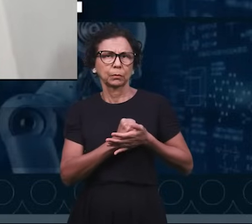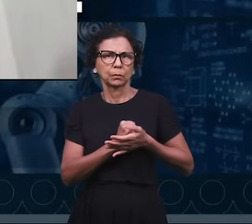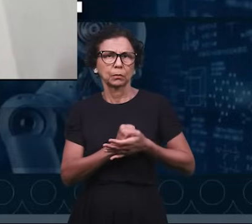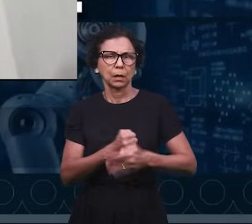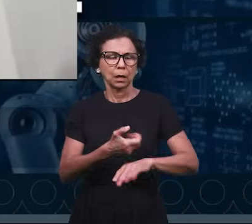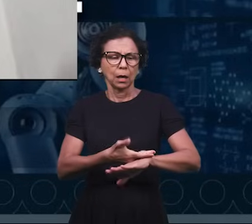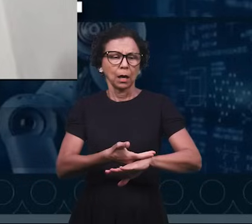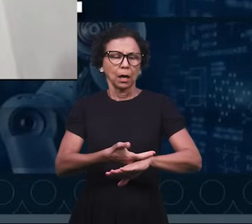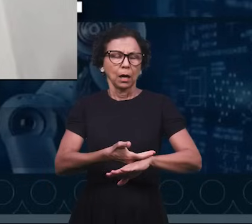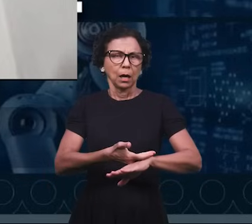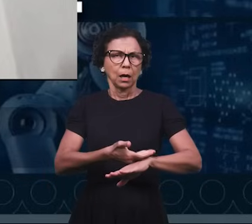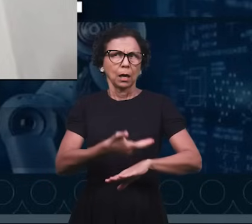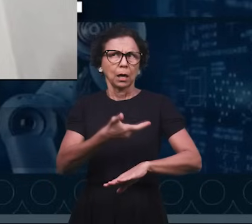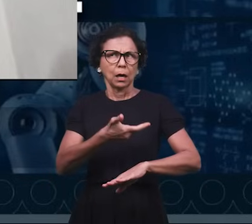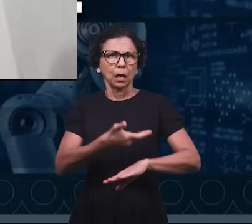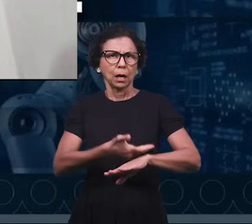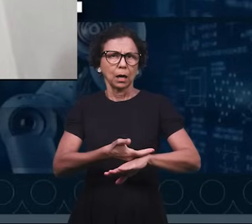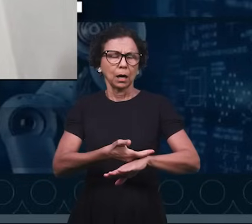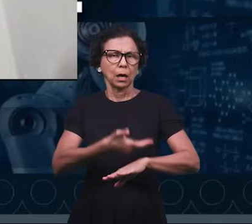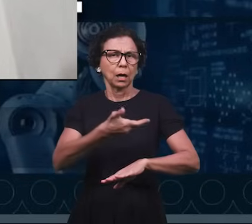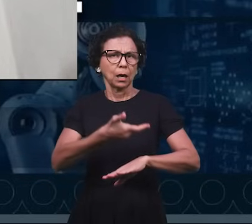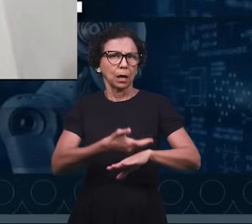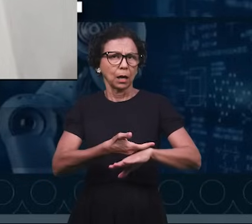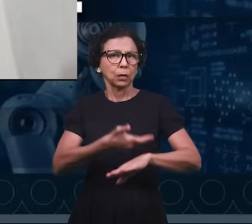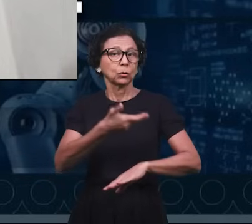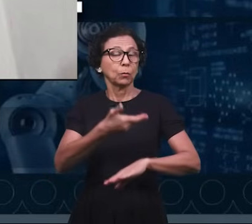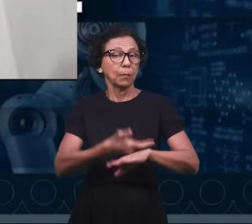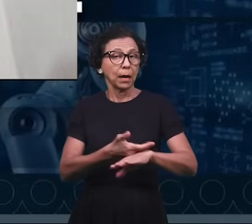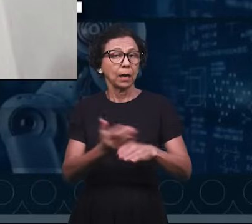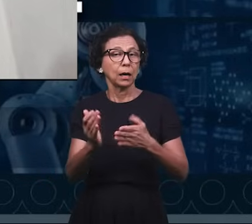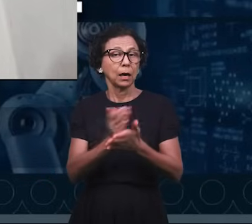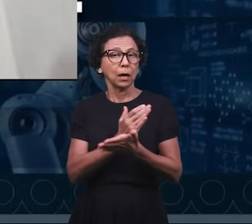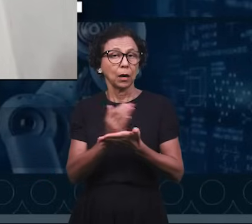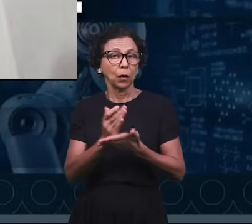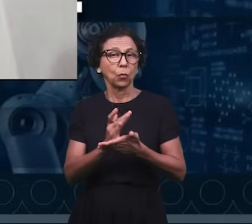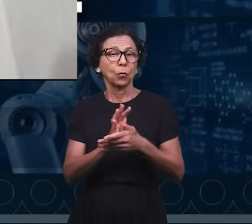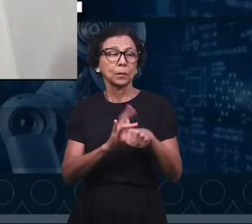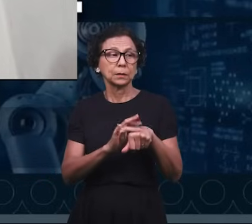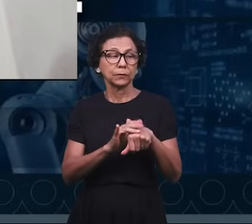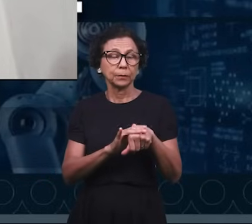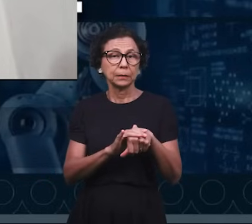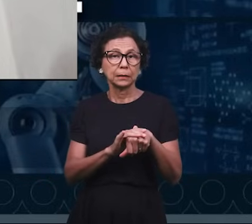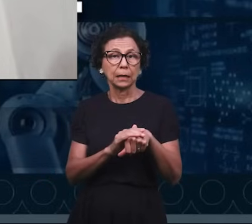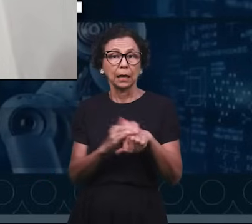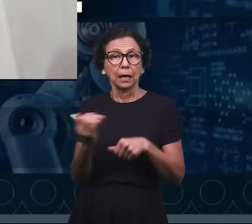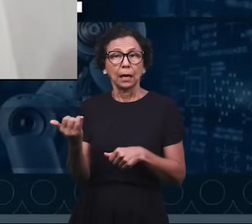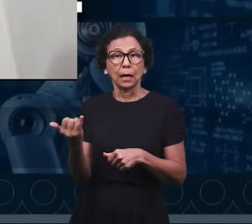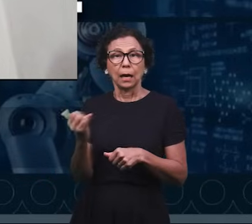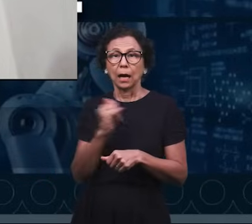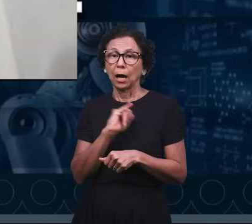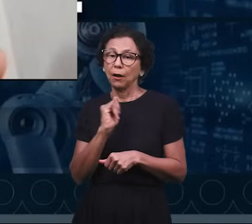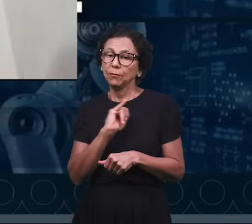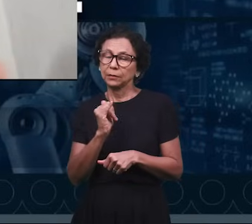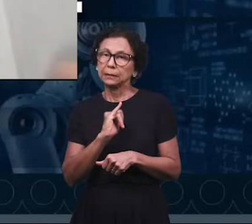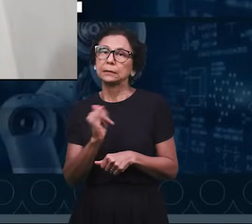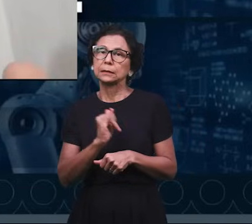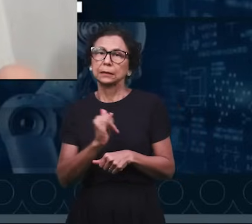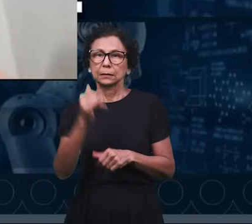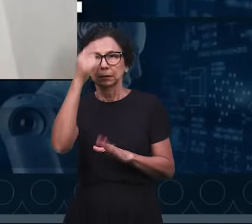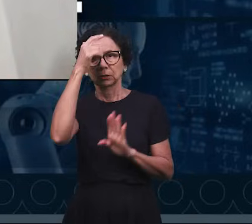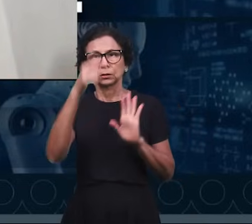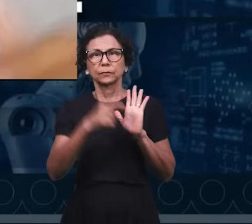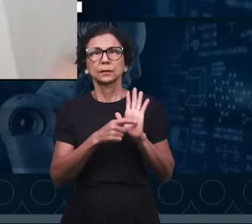e algumas características, né, algumas questões do nosso corpo, e ele já nos dá esses alertas. E a ideia é que com a